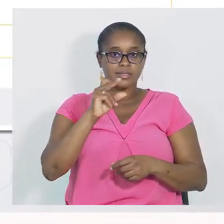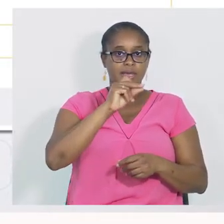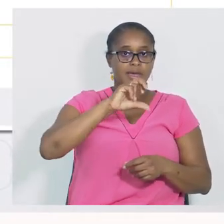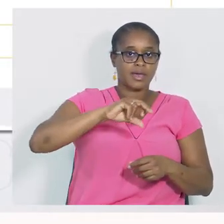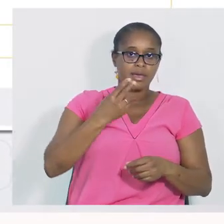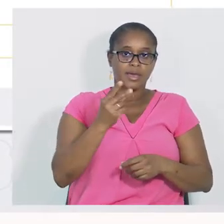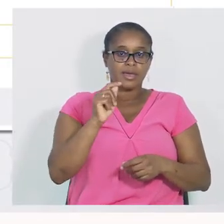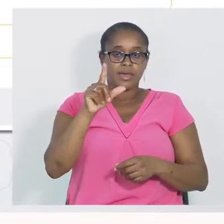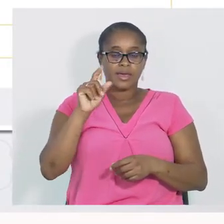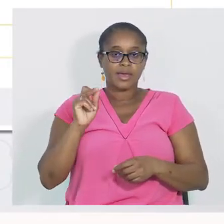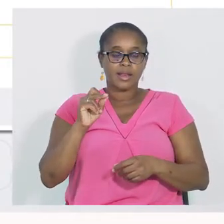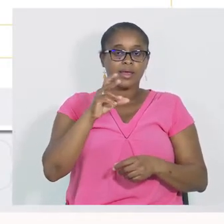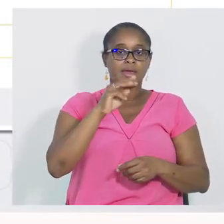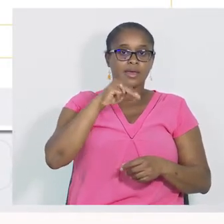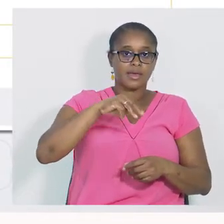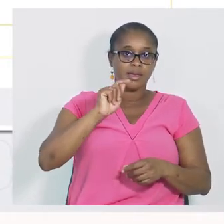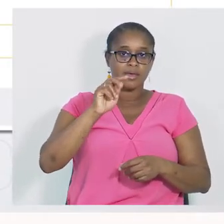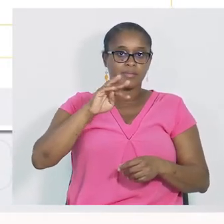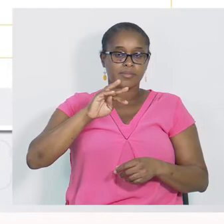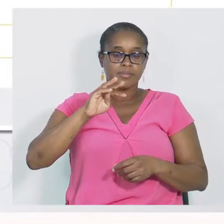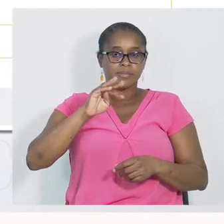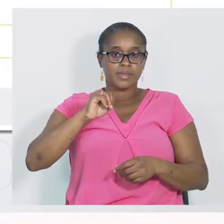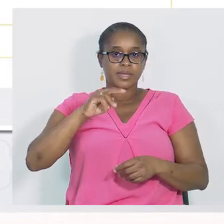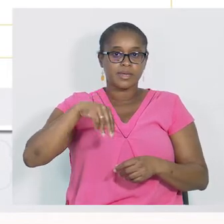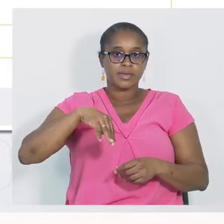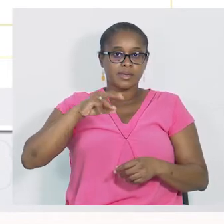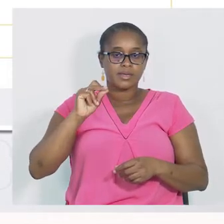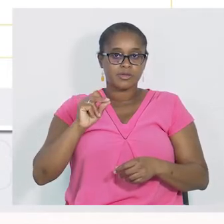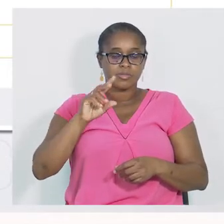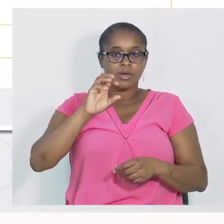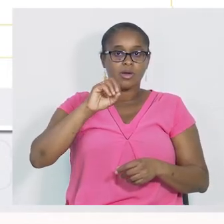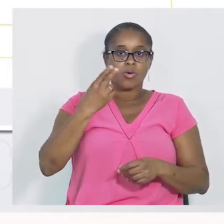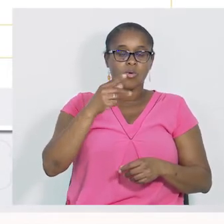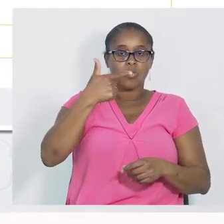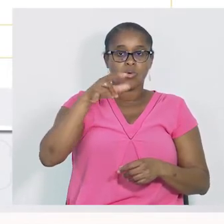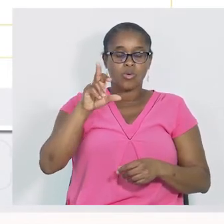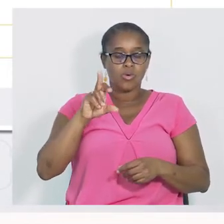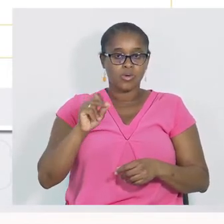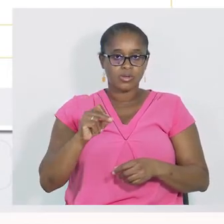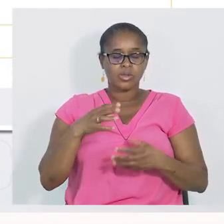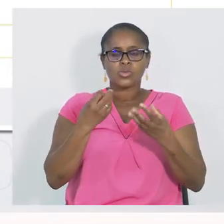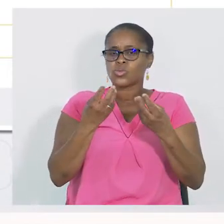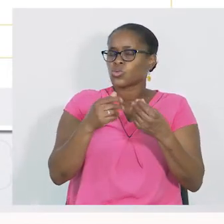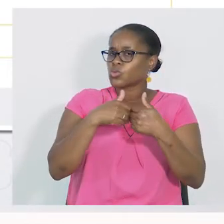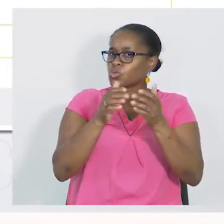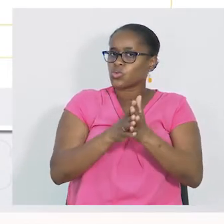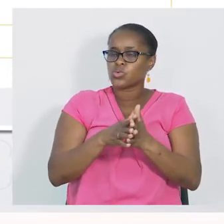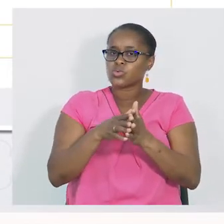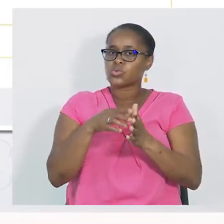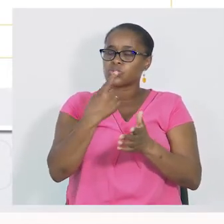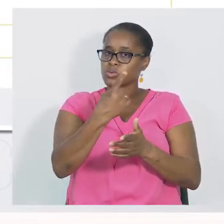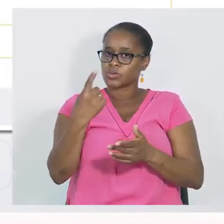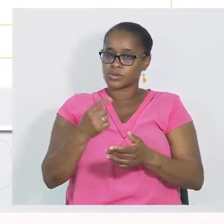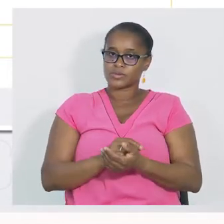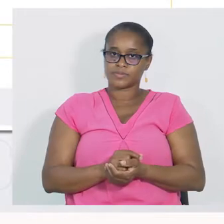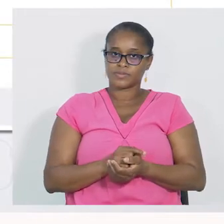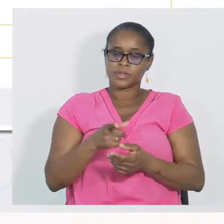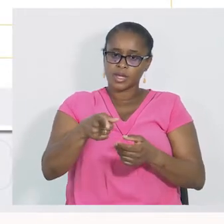indica que algo está perto de quem fala. Dei exemplo com a caneta, vocês se lembram? Os